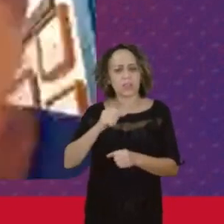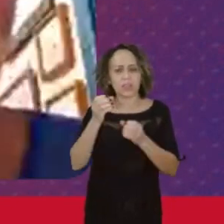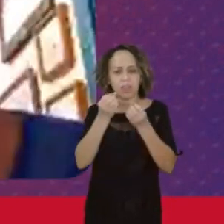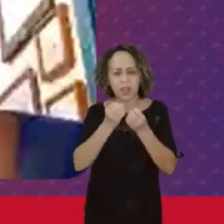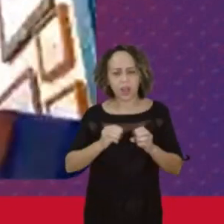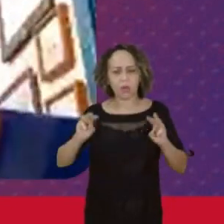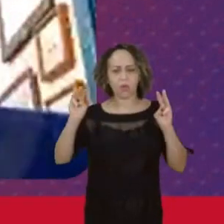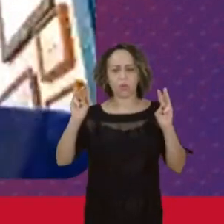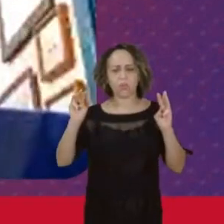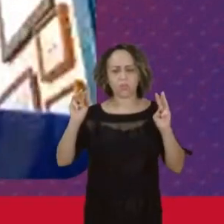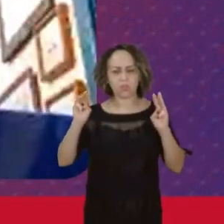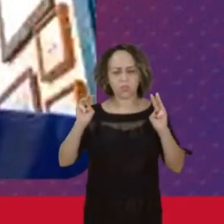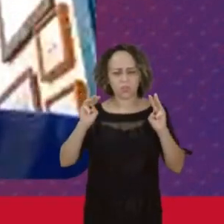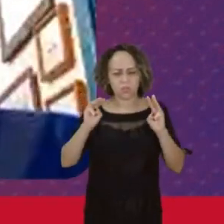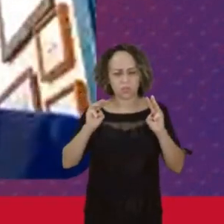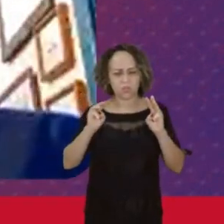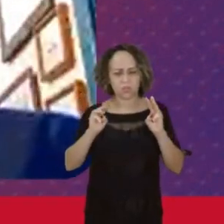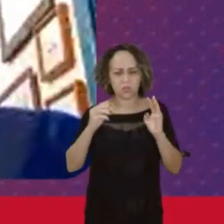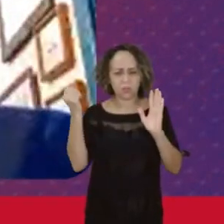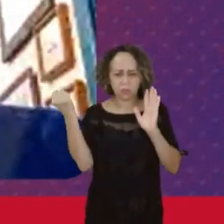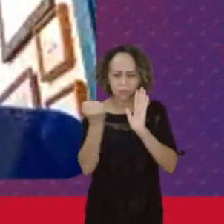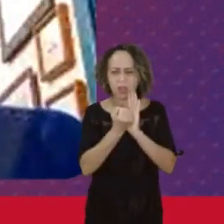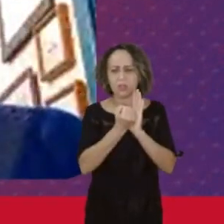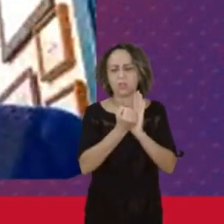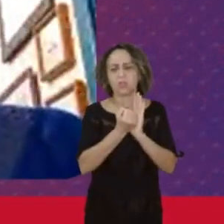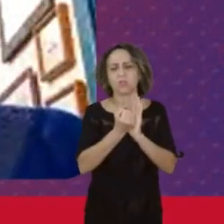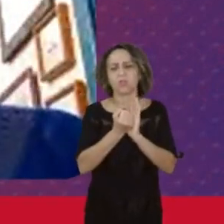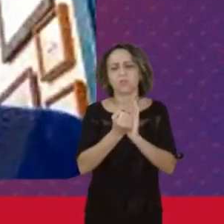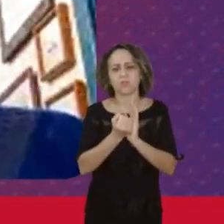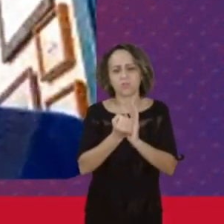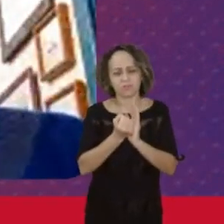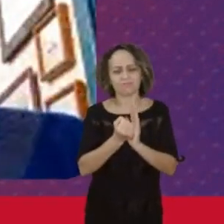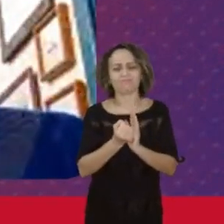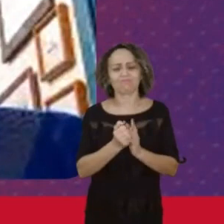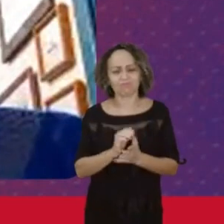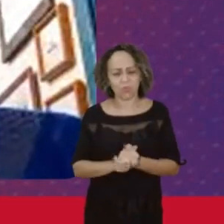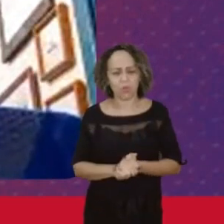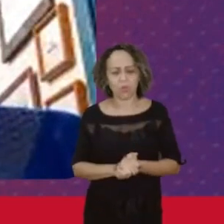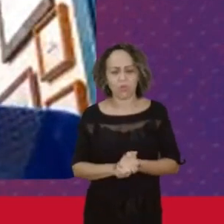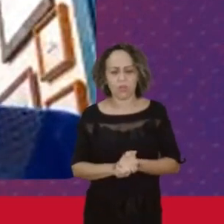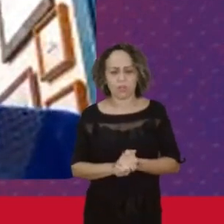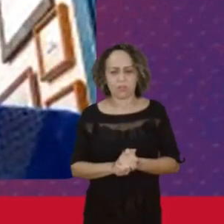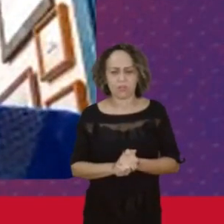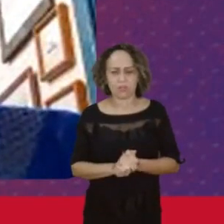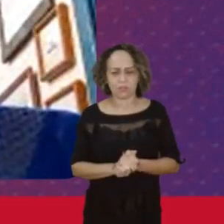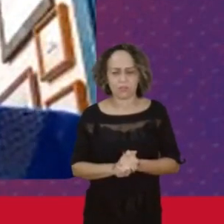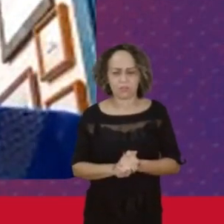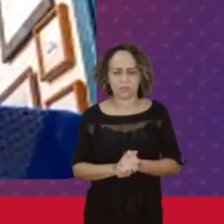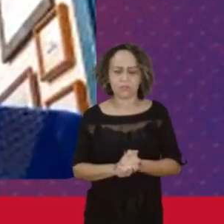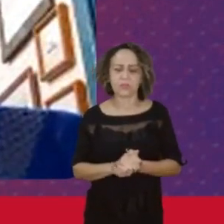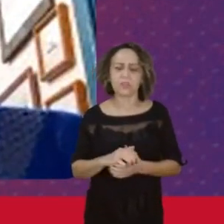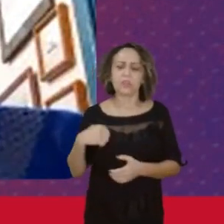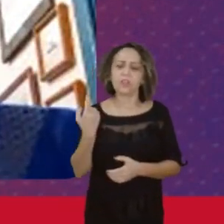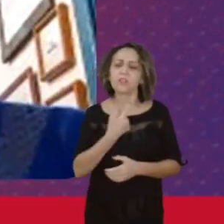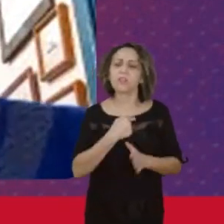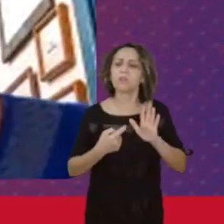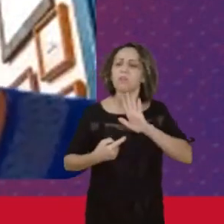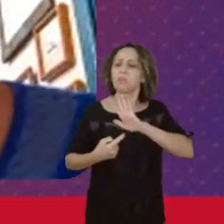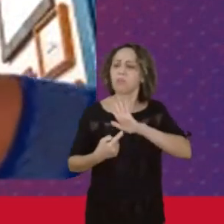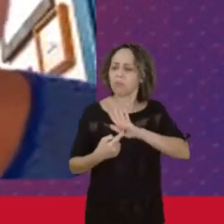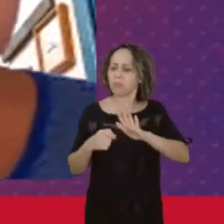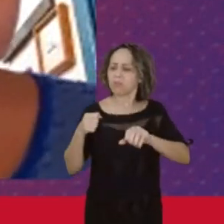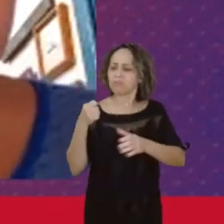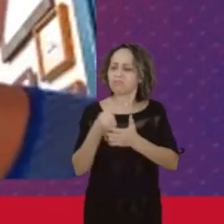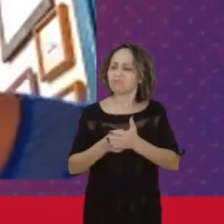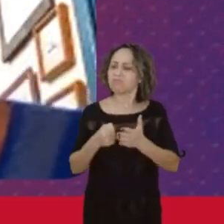Nós aproveitamos essa oportunidade para a gente se manifestar publicamente